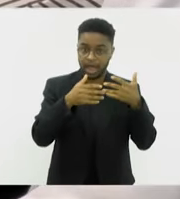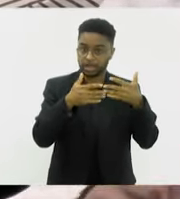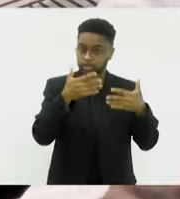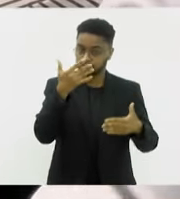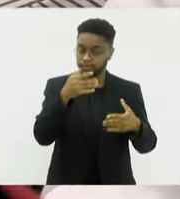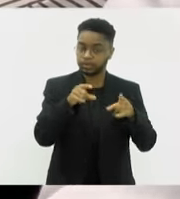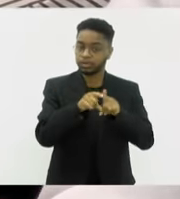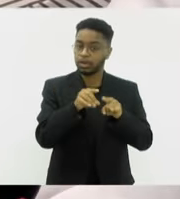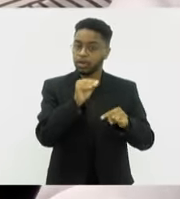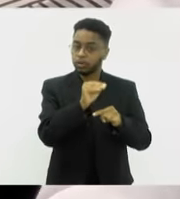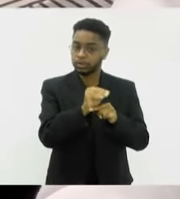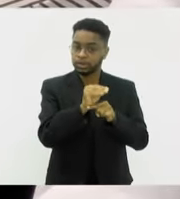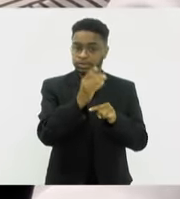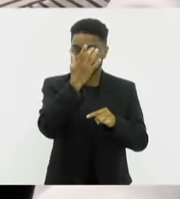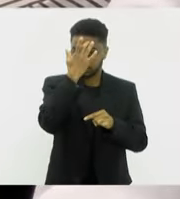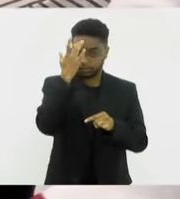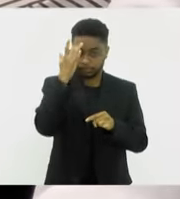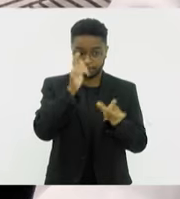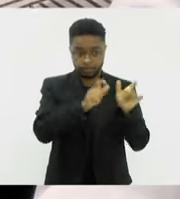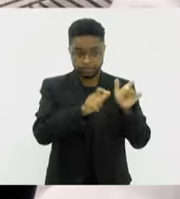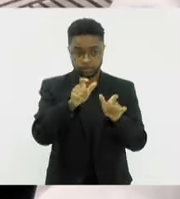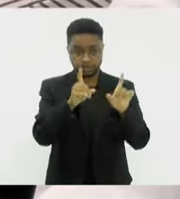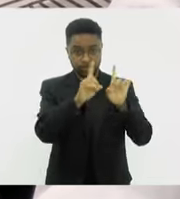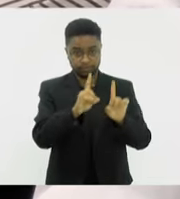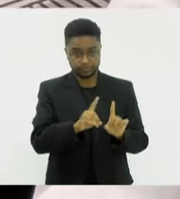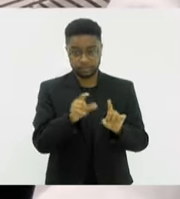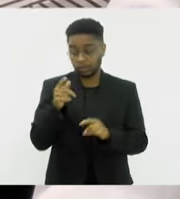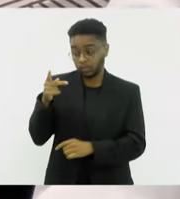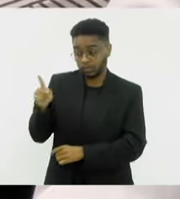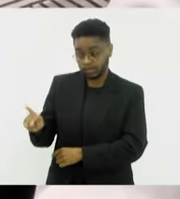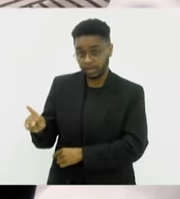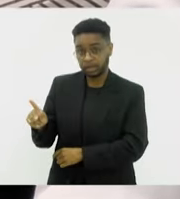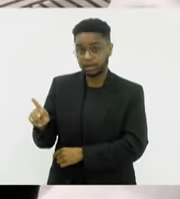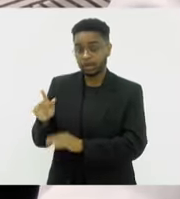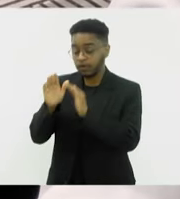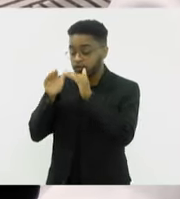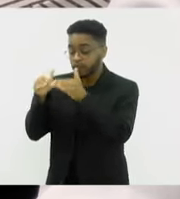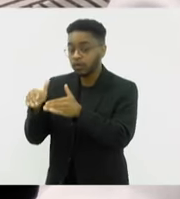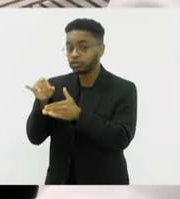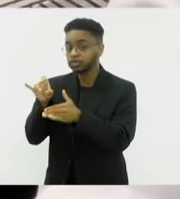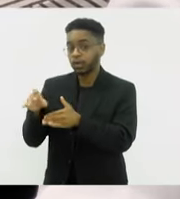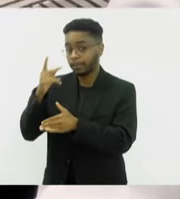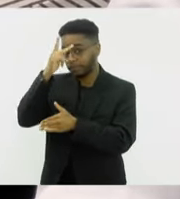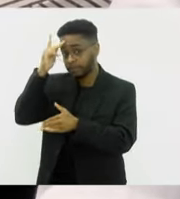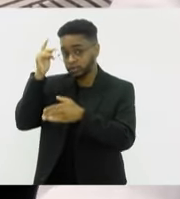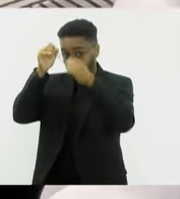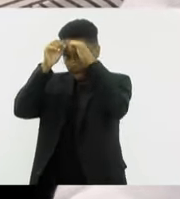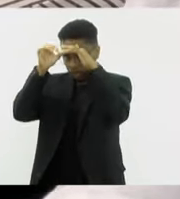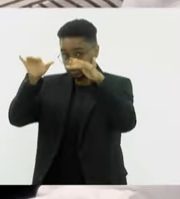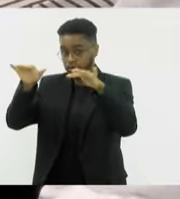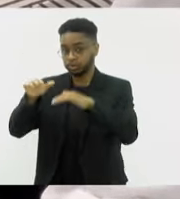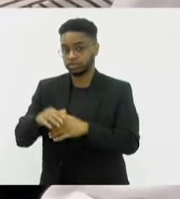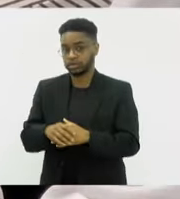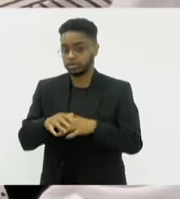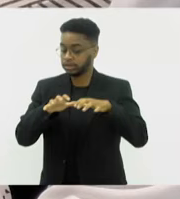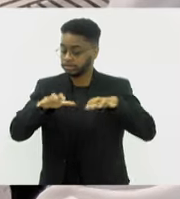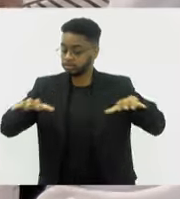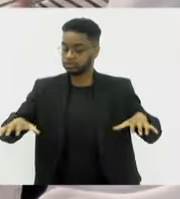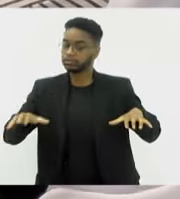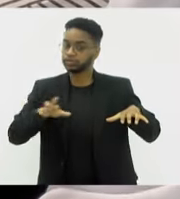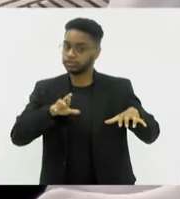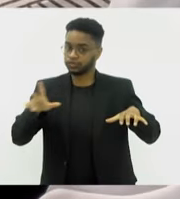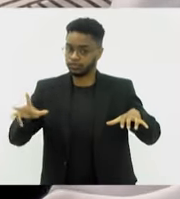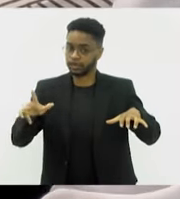de pessoas com deficiência e o dele de responsáveis por pessoas dentro do transtorno do espectro autista. Então, trago